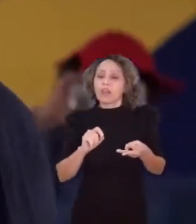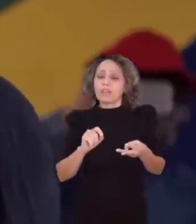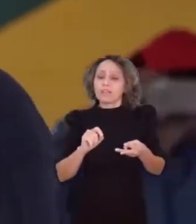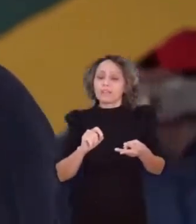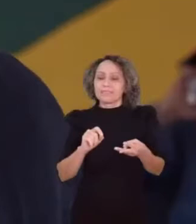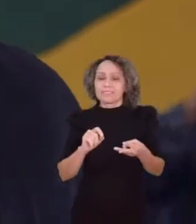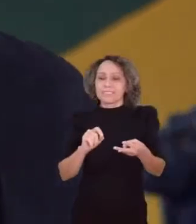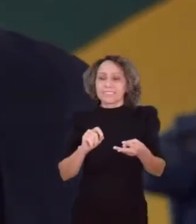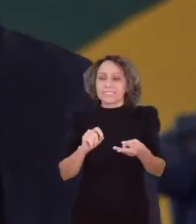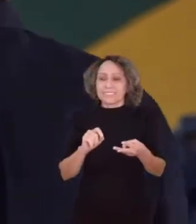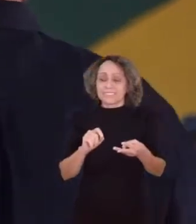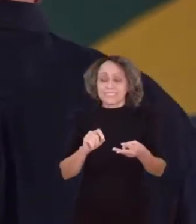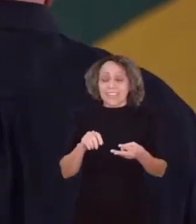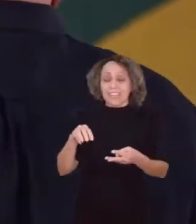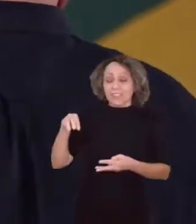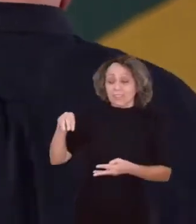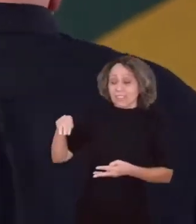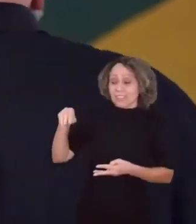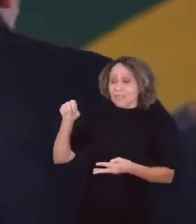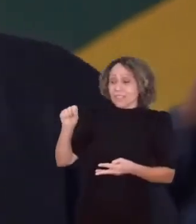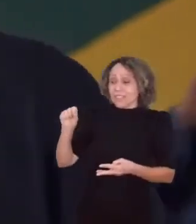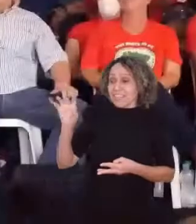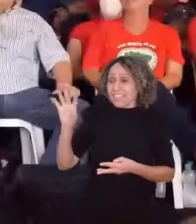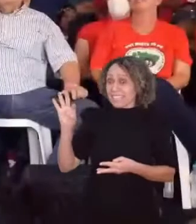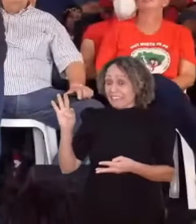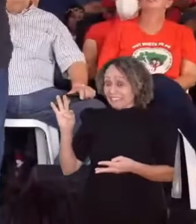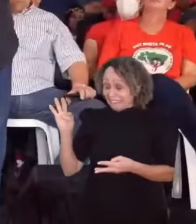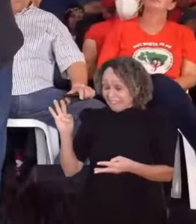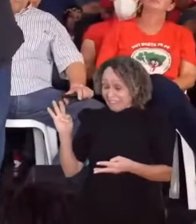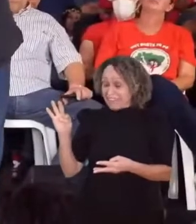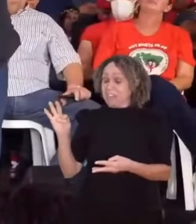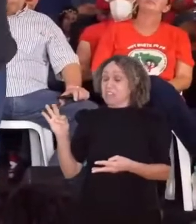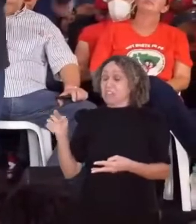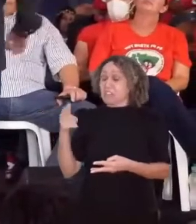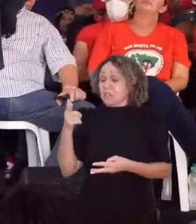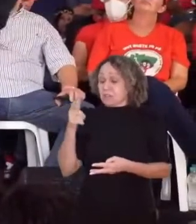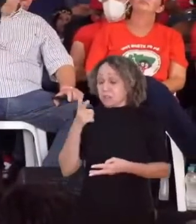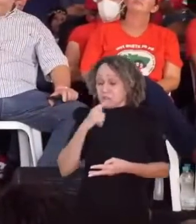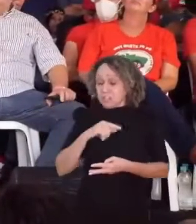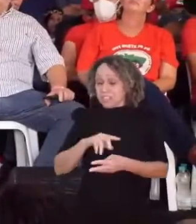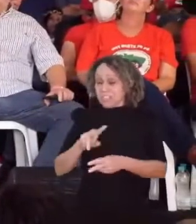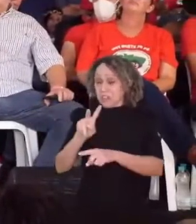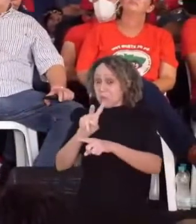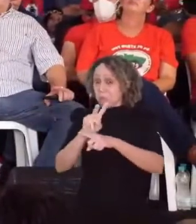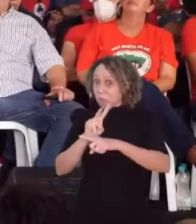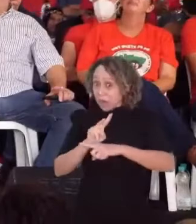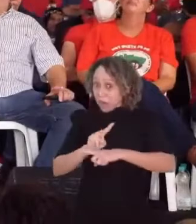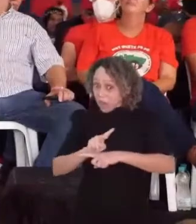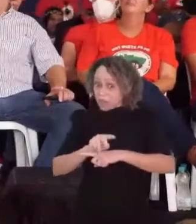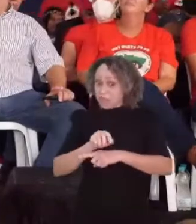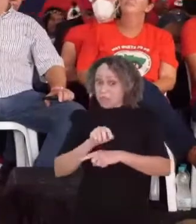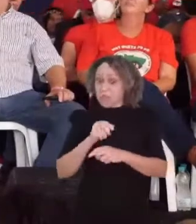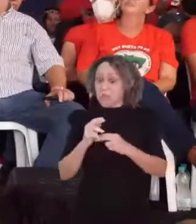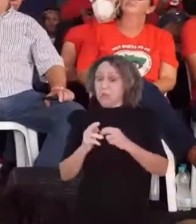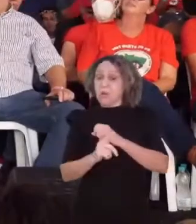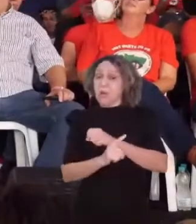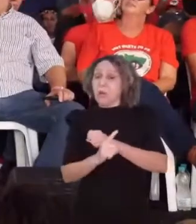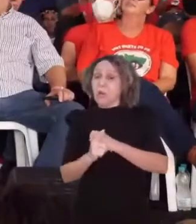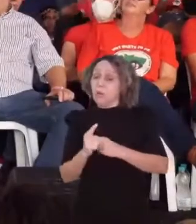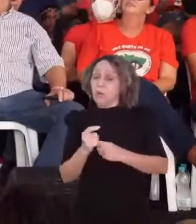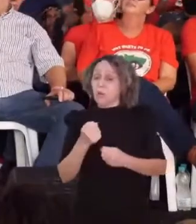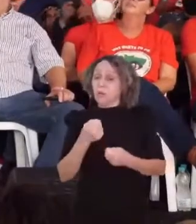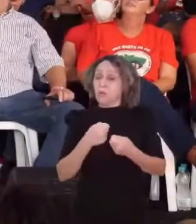de capitais. Porra! Eu, quando via o Eduardo Moreira falar, eu estava preso quando eu